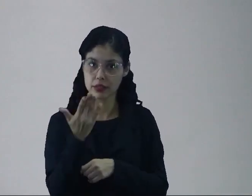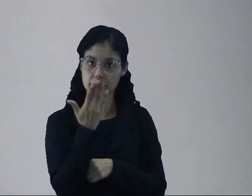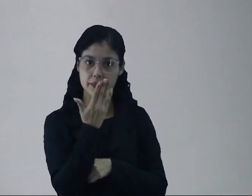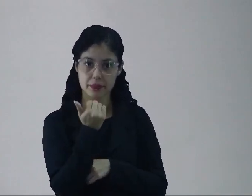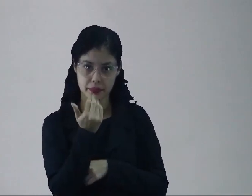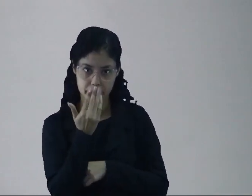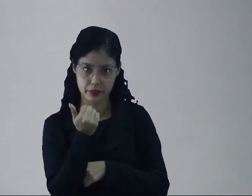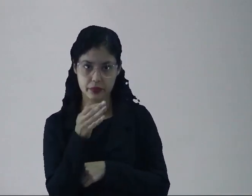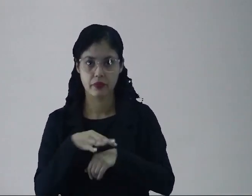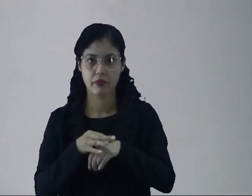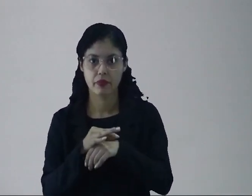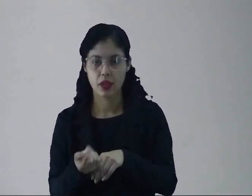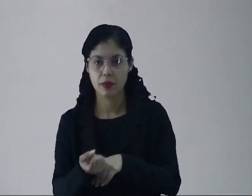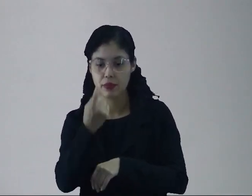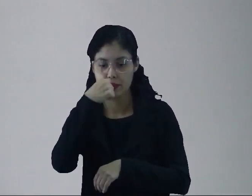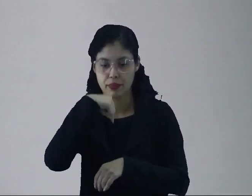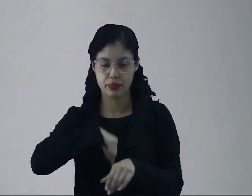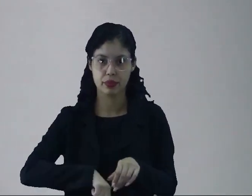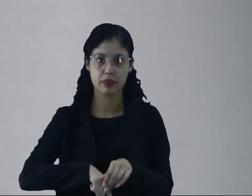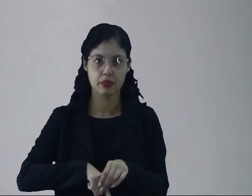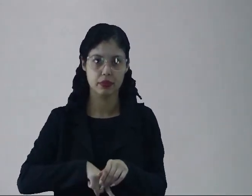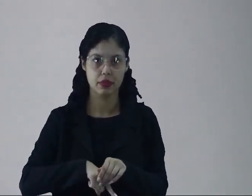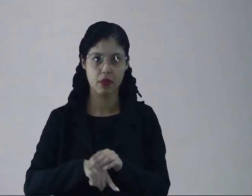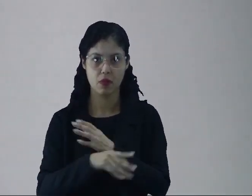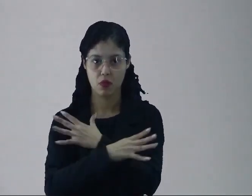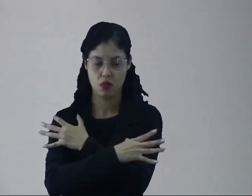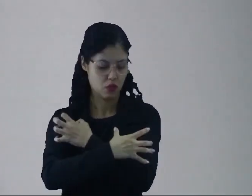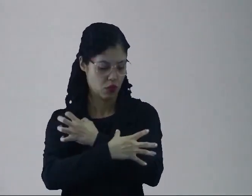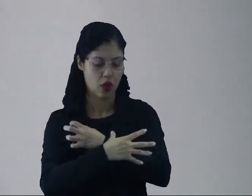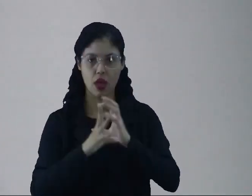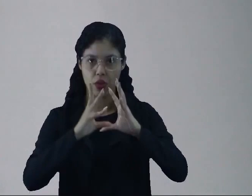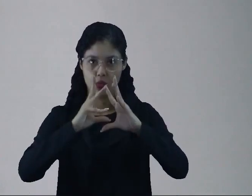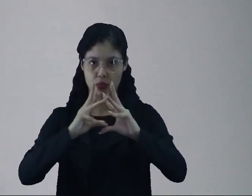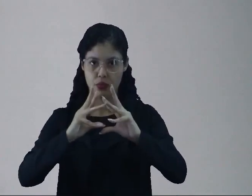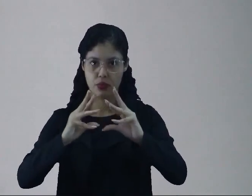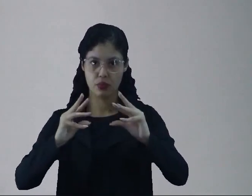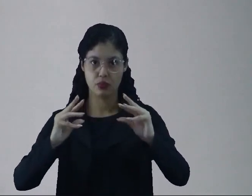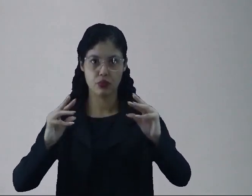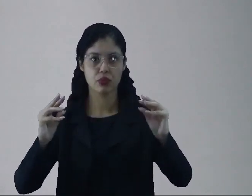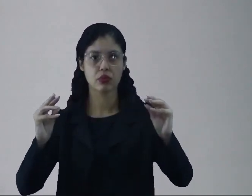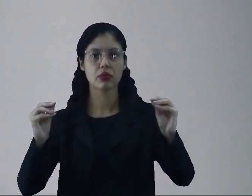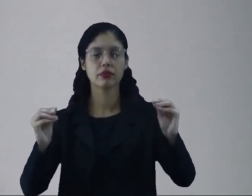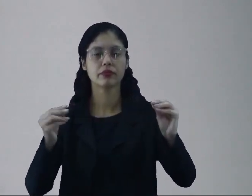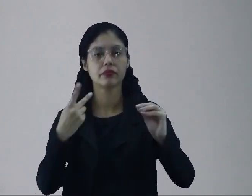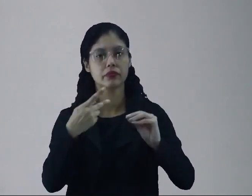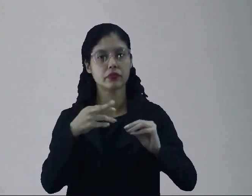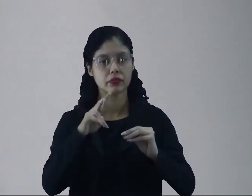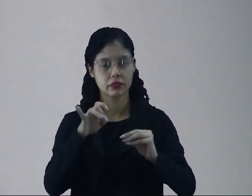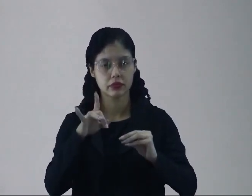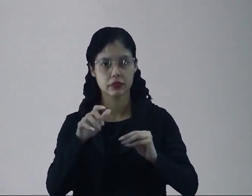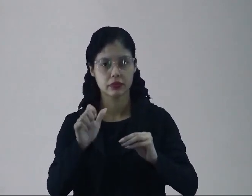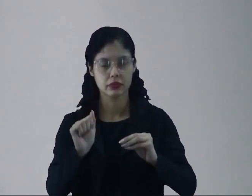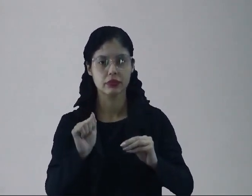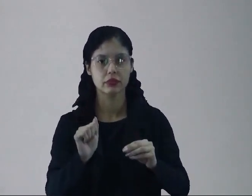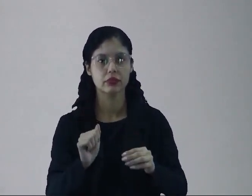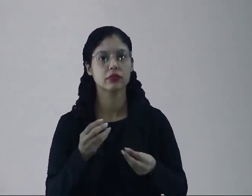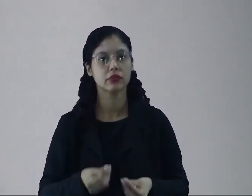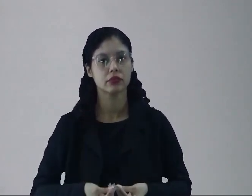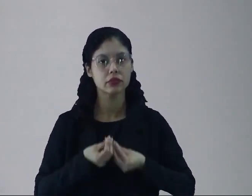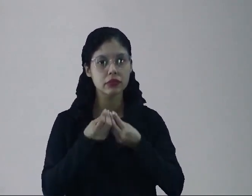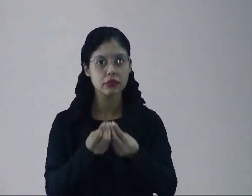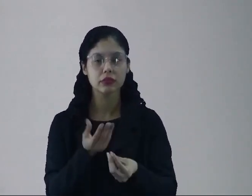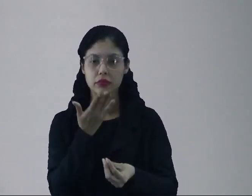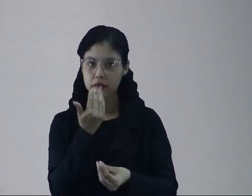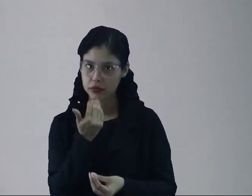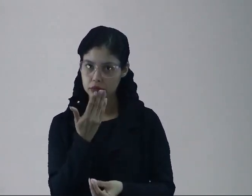pedaço de carne, ele não vai direto para o seu músculo, ele vai ser decomposto em proteínas e aminoácidos que serão